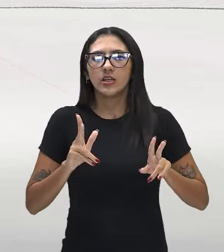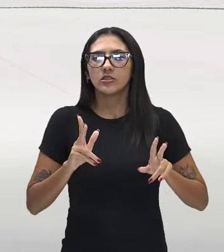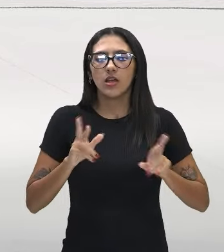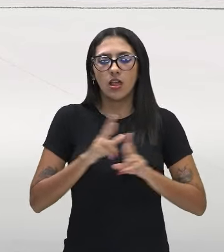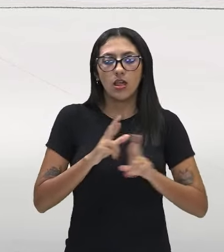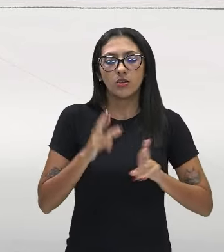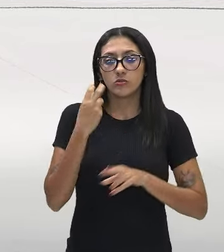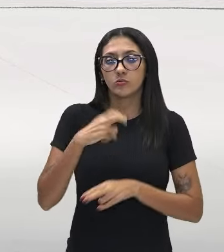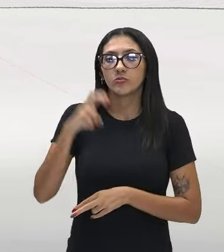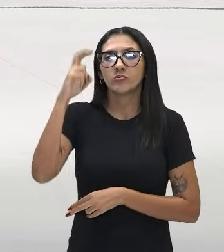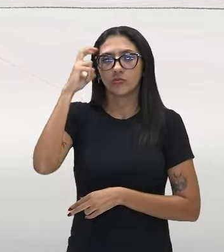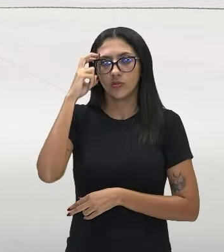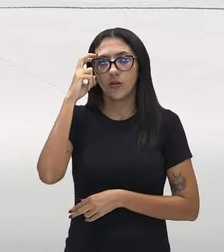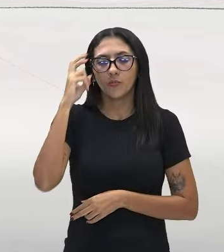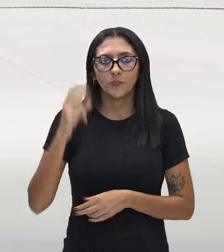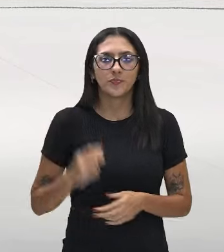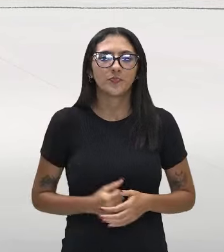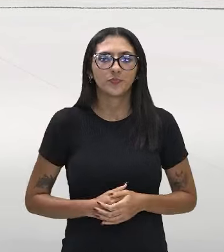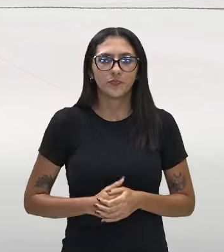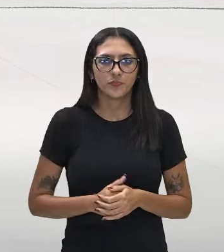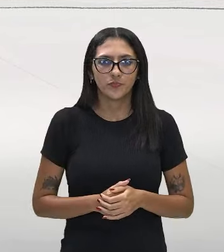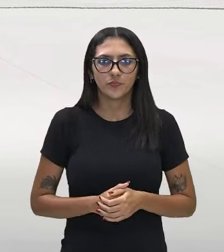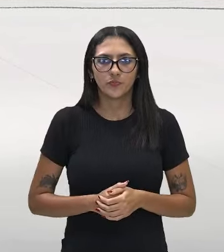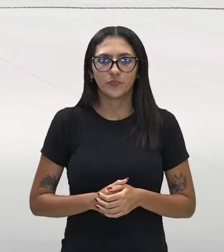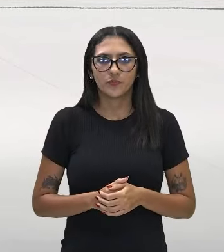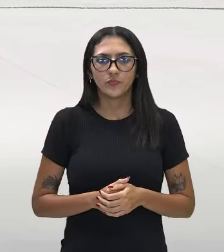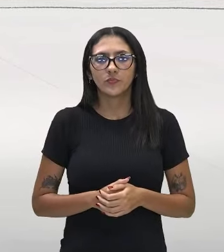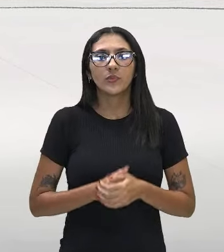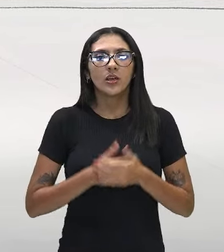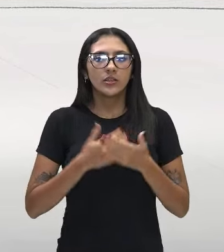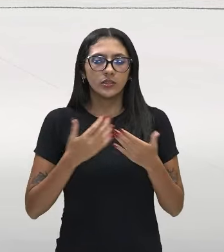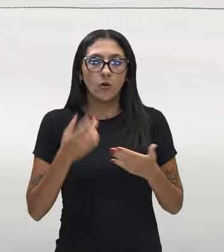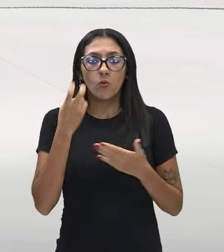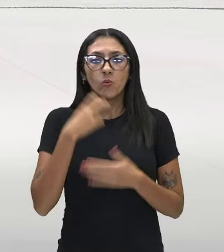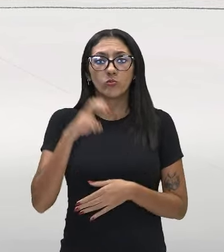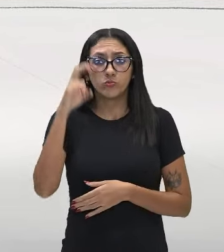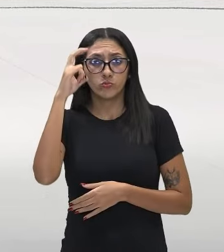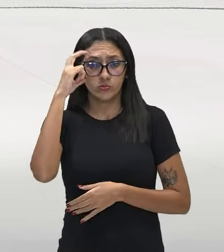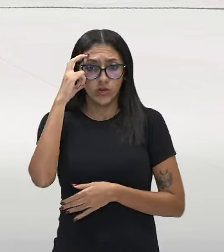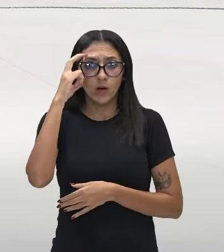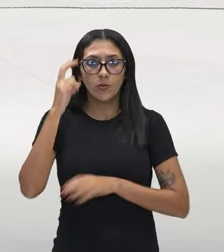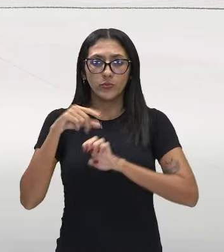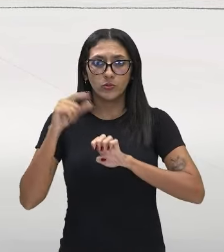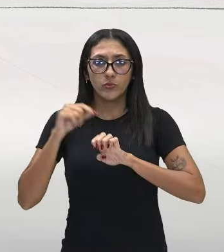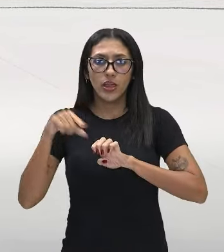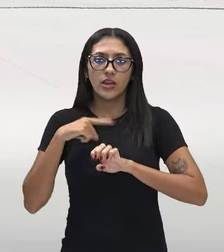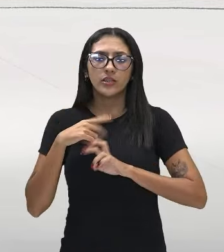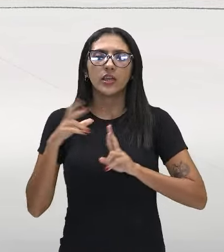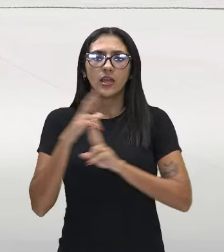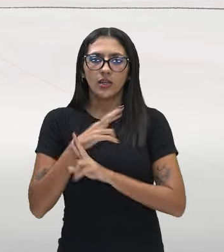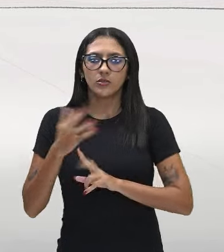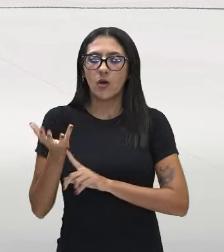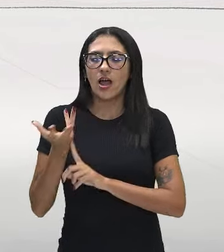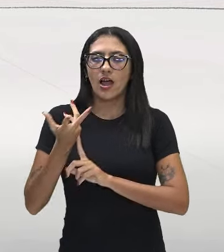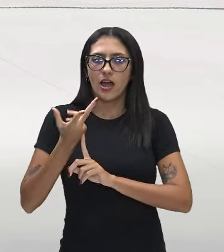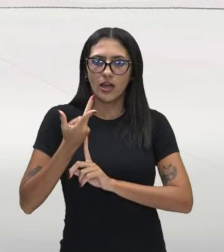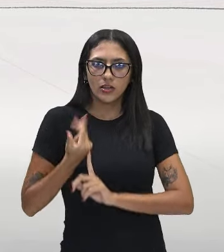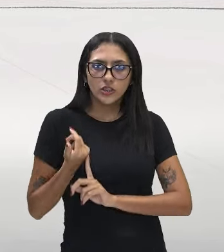no empreendedorismo cultural. Então, o empreendedorismo cultural mistura arte e